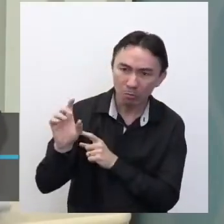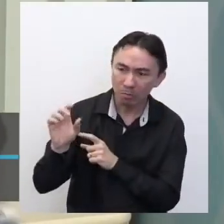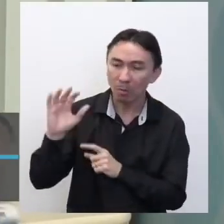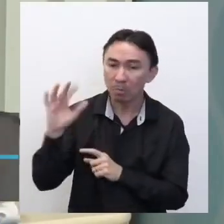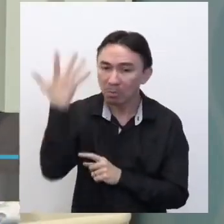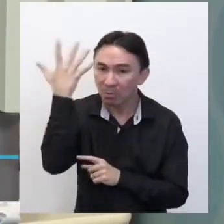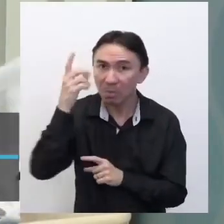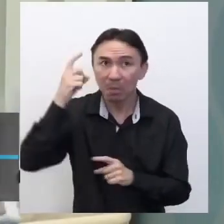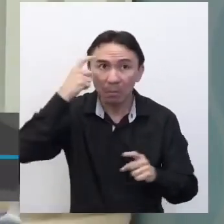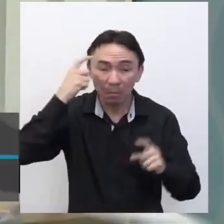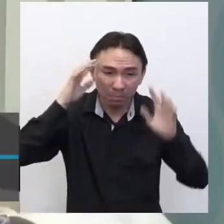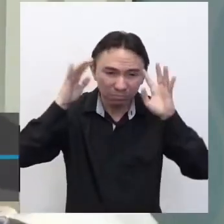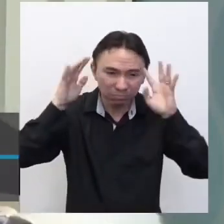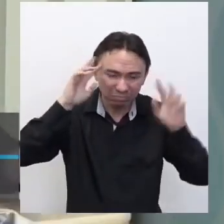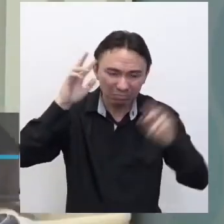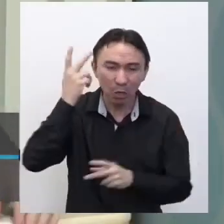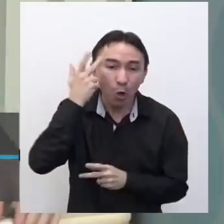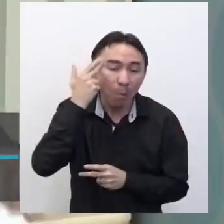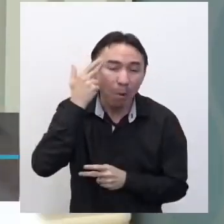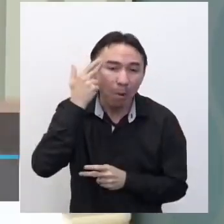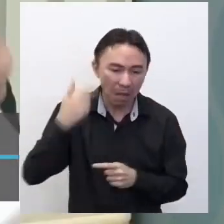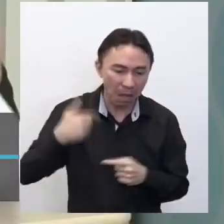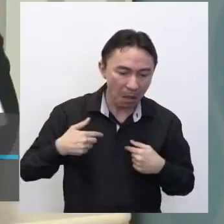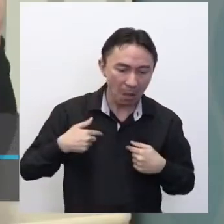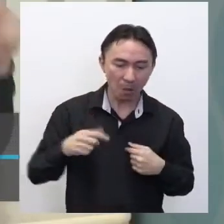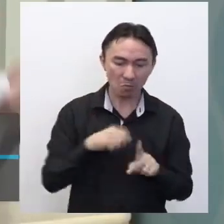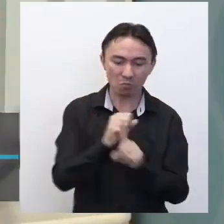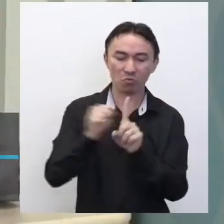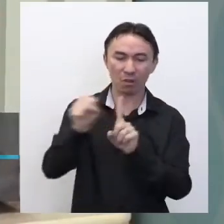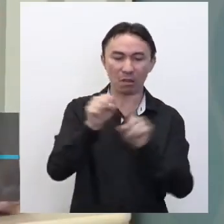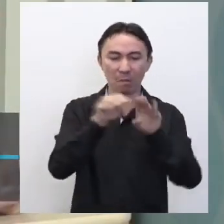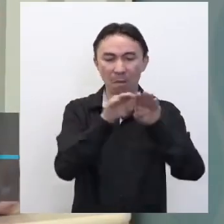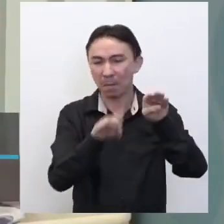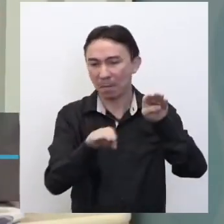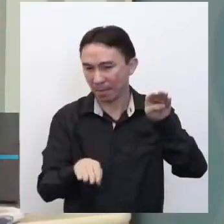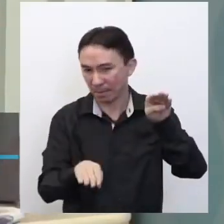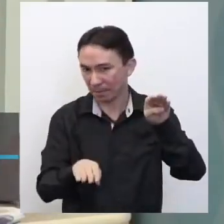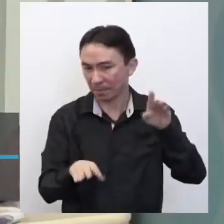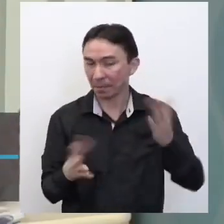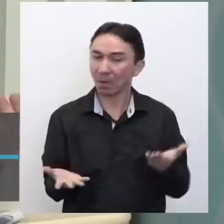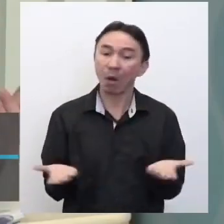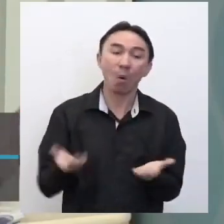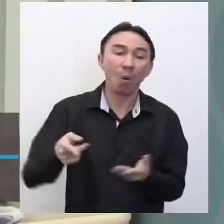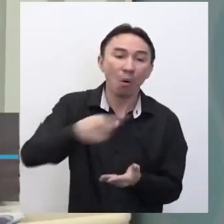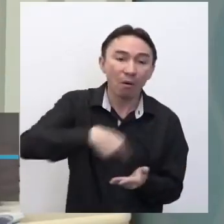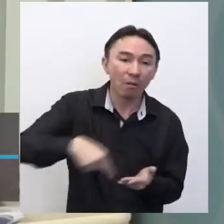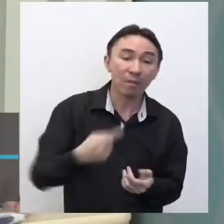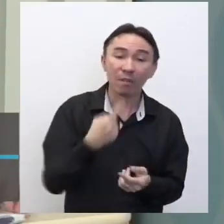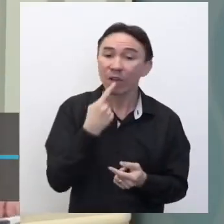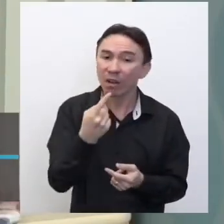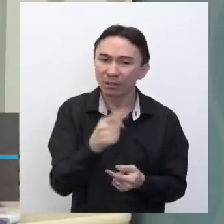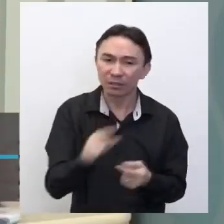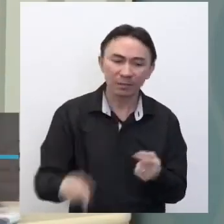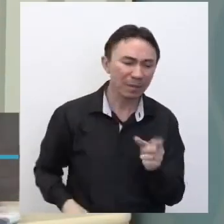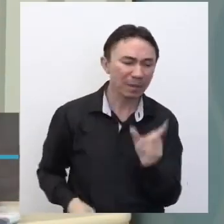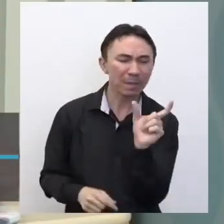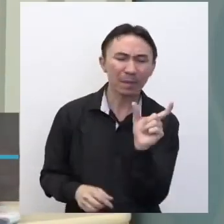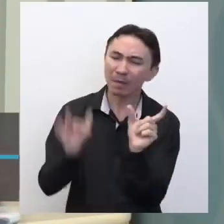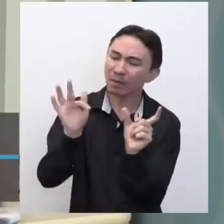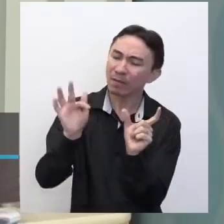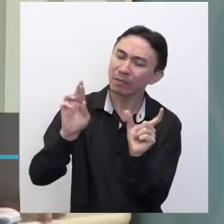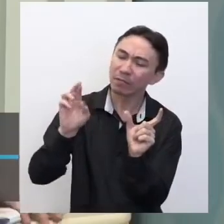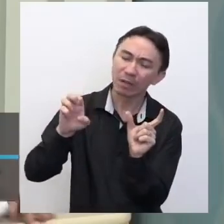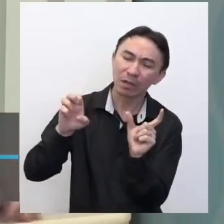queria conversar com vocês um pouco sobre a frenologia. Eu não sei se vocês já ouviram falar na